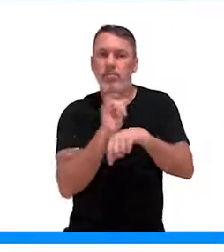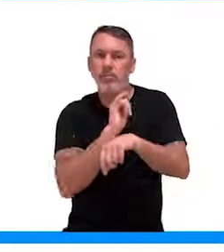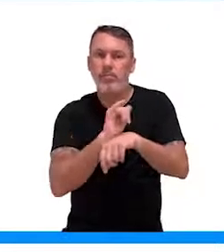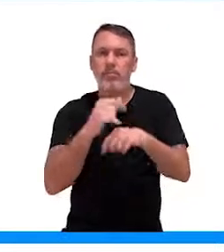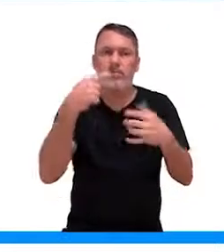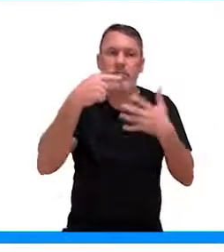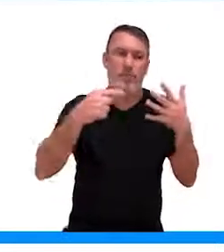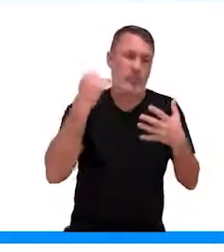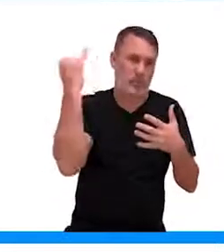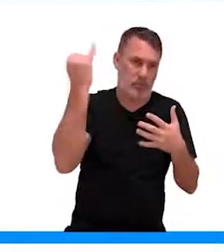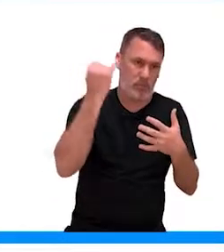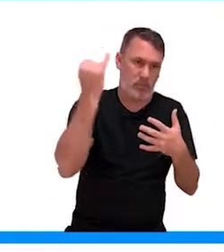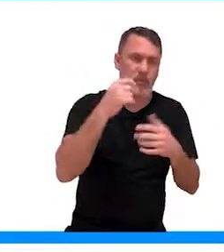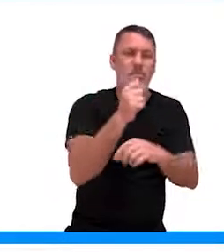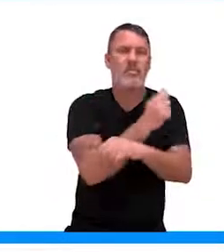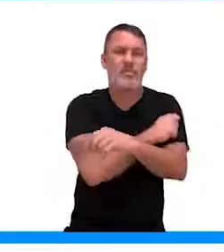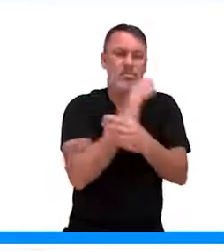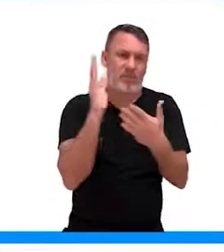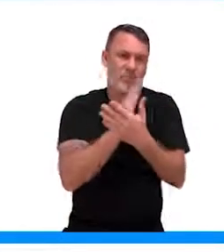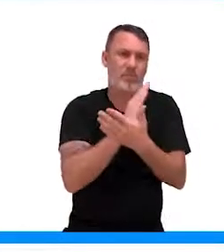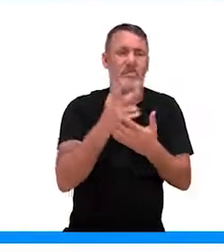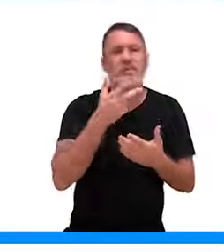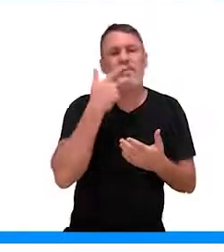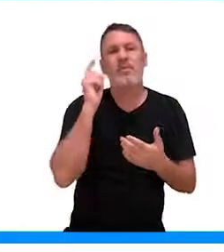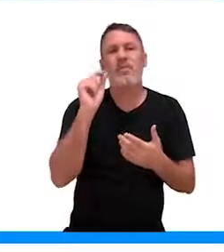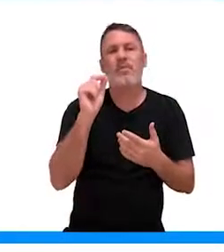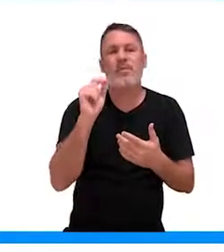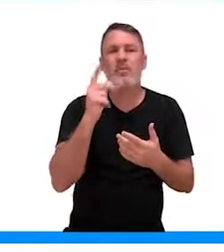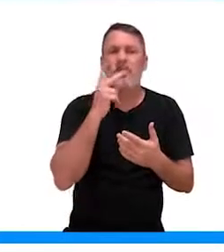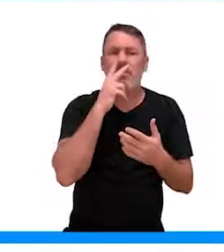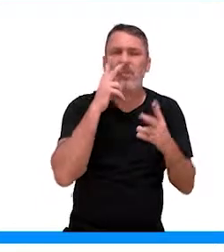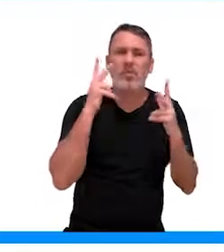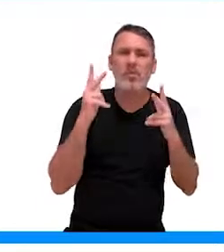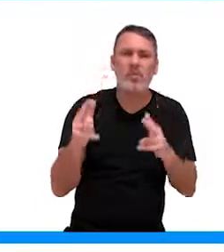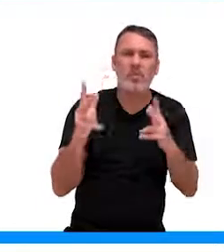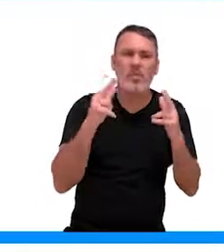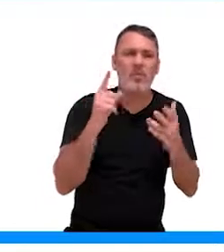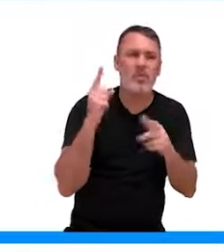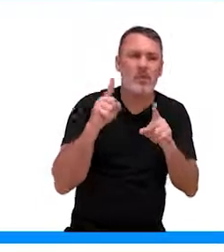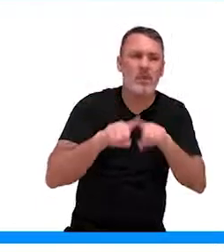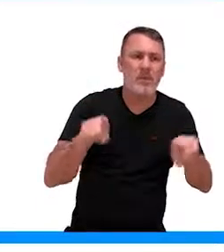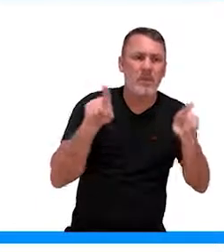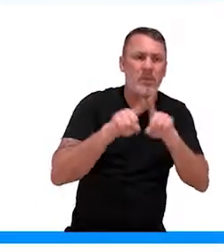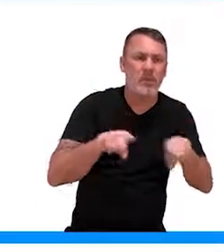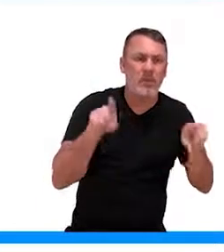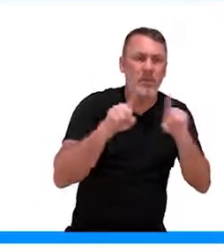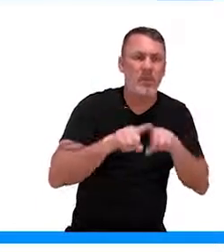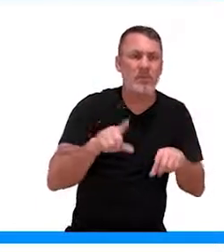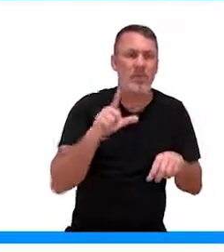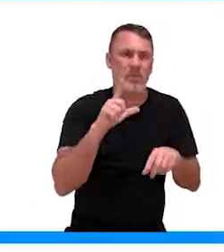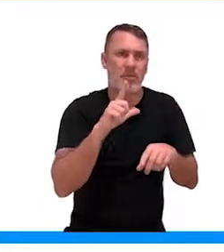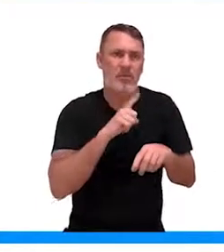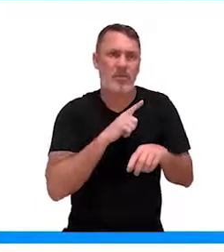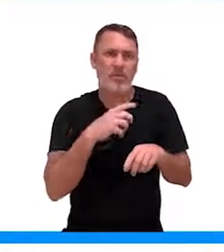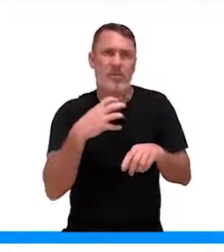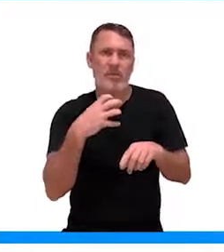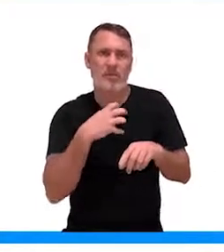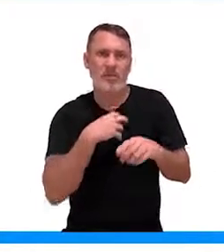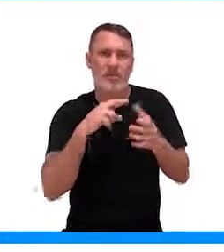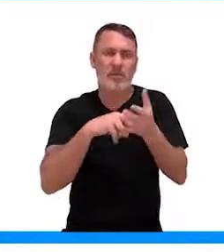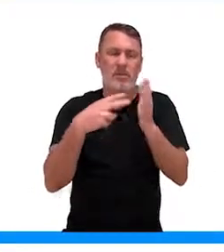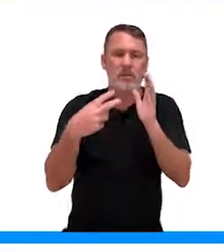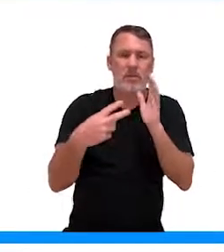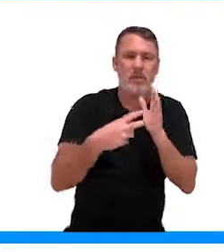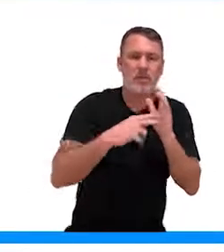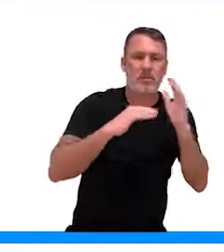importantes. Muitos alunos chegam para mim e falam: professor, mar e oceano é a mesma coisa, correto? Está no mesmo ambiente, então tem o mesmo significado. É a